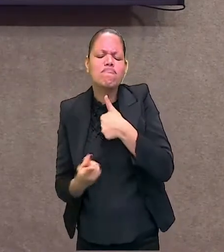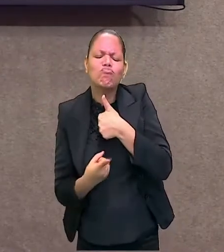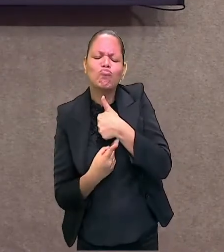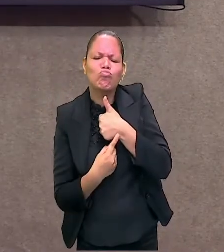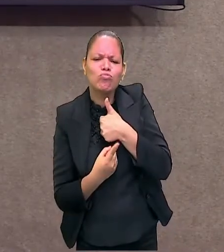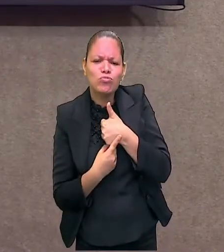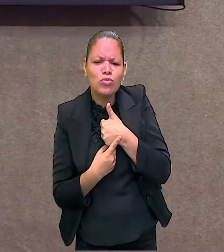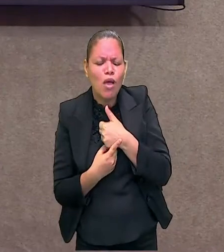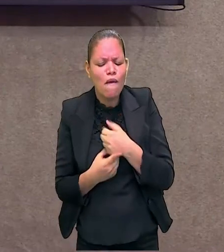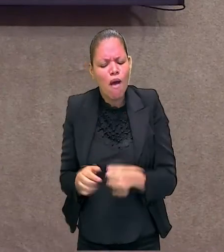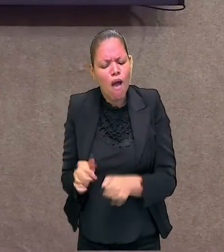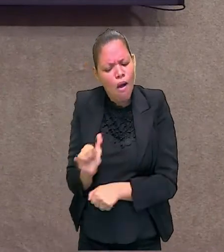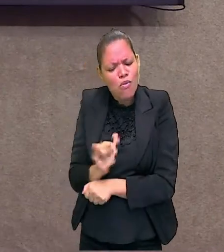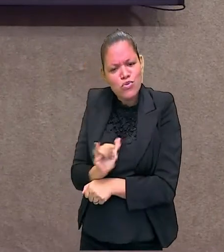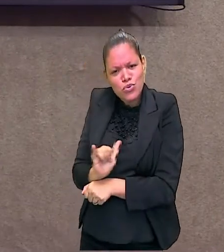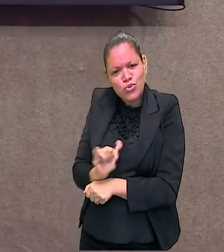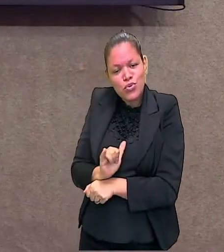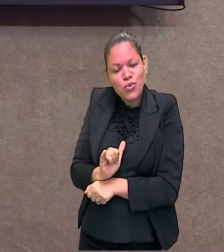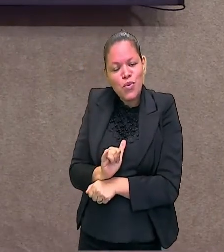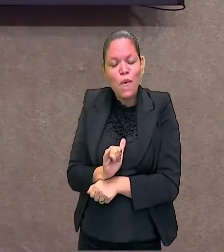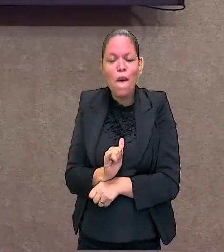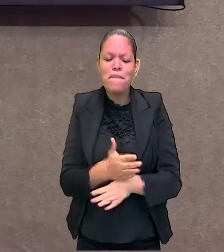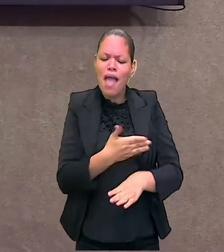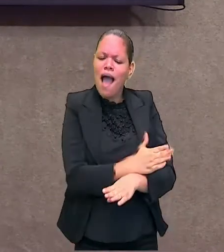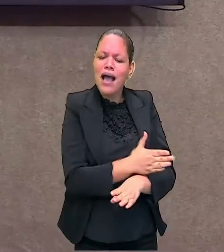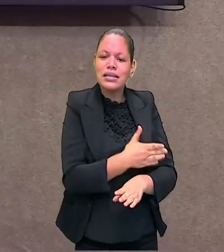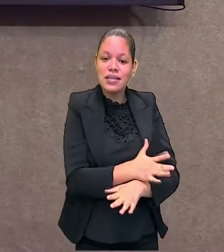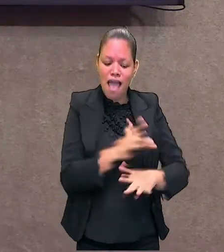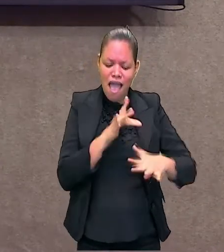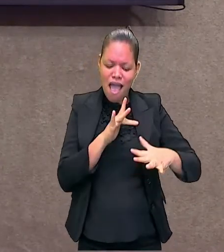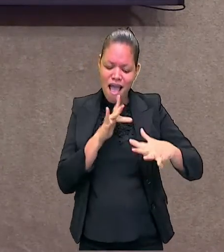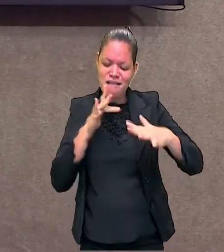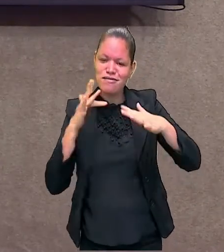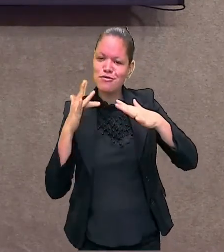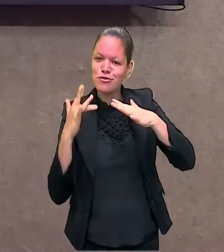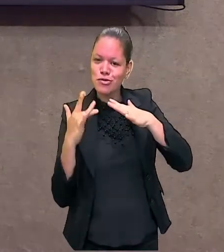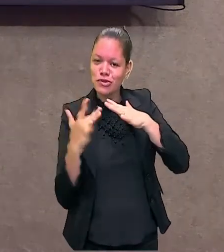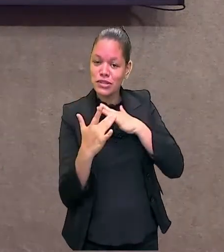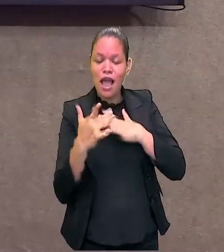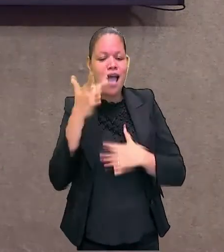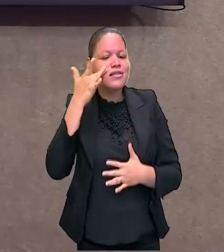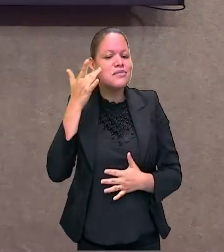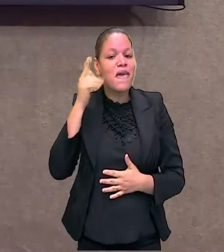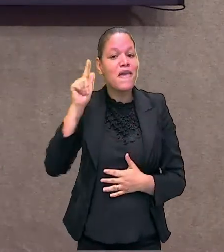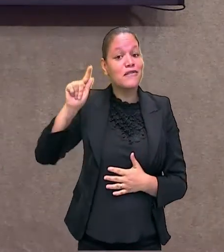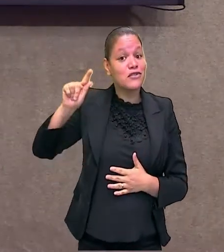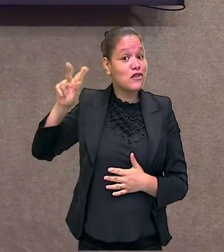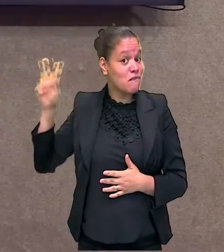inscreva em nosso canal do YouTube e acesse nossas redes sociais